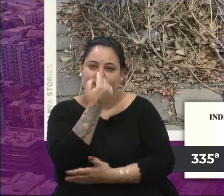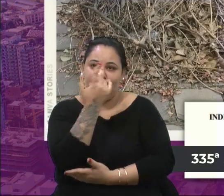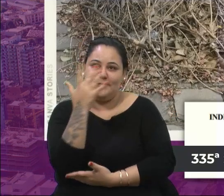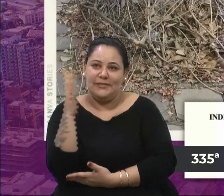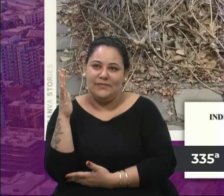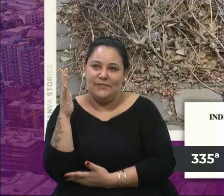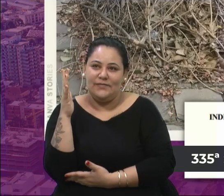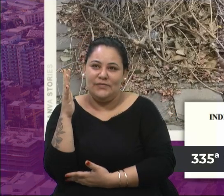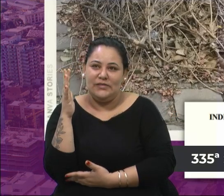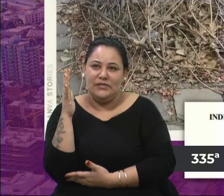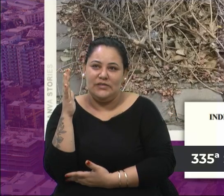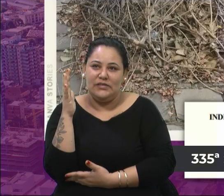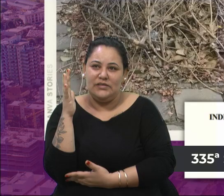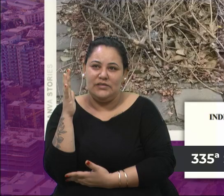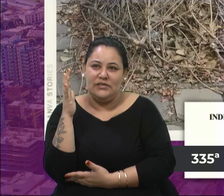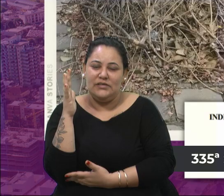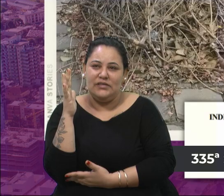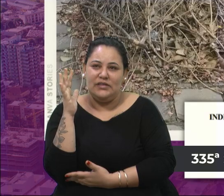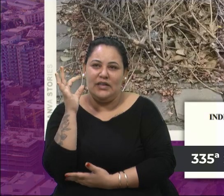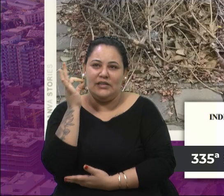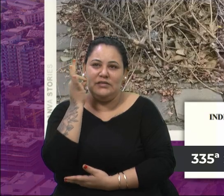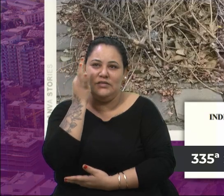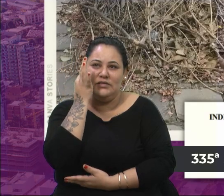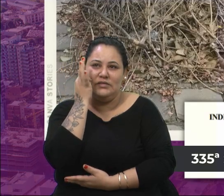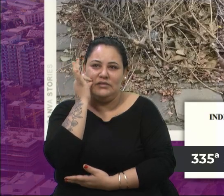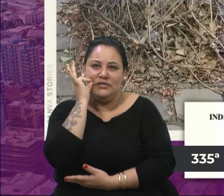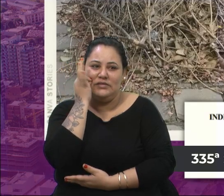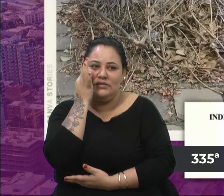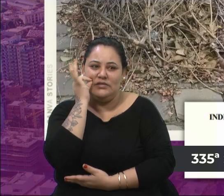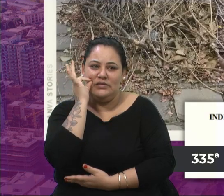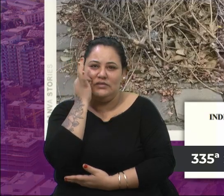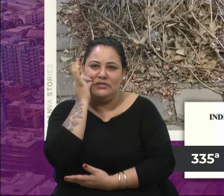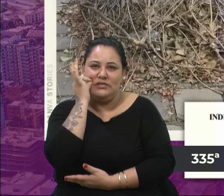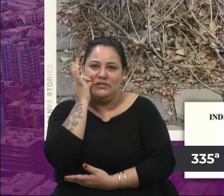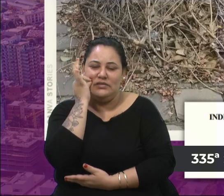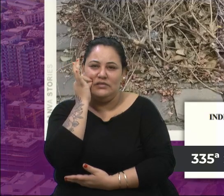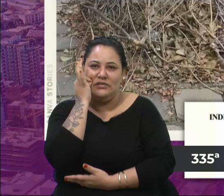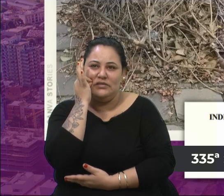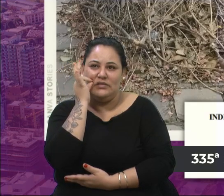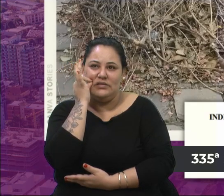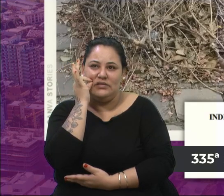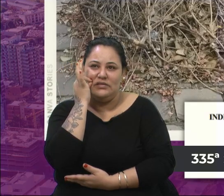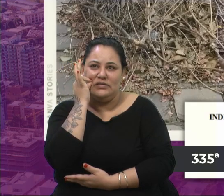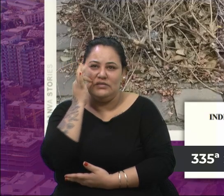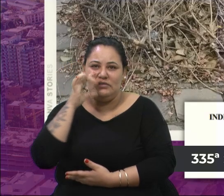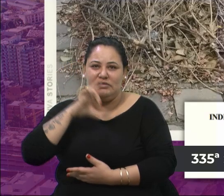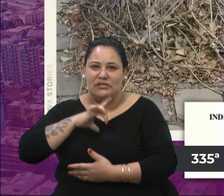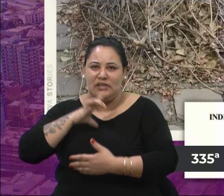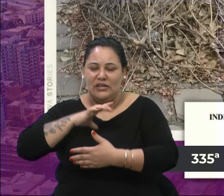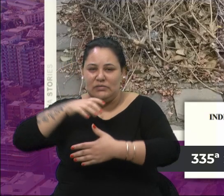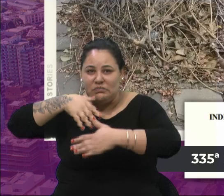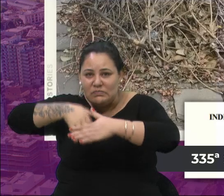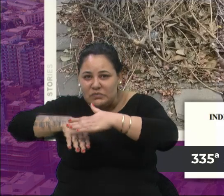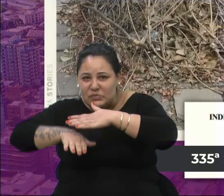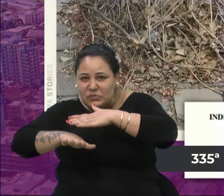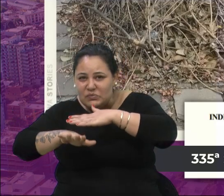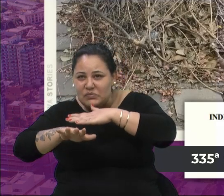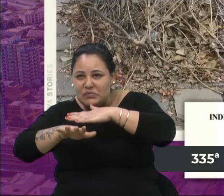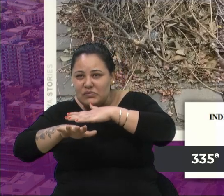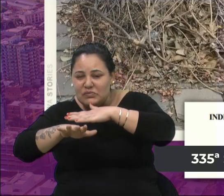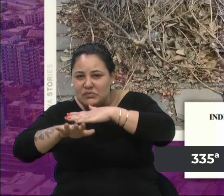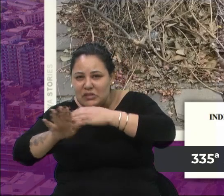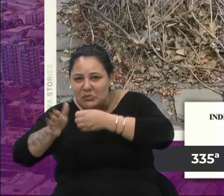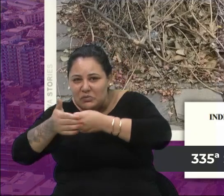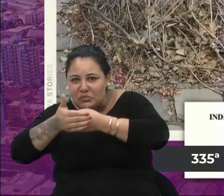ratos que tem embaixo, que está destruindo toda essa região, em pleno centro